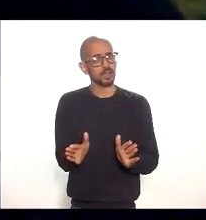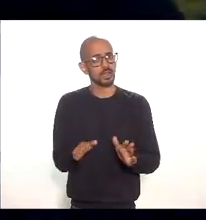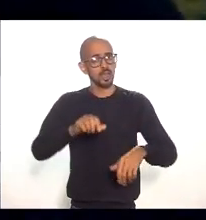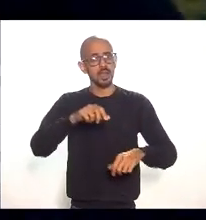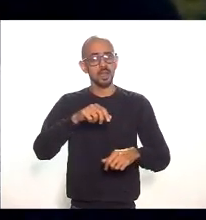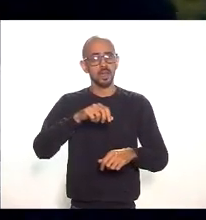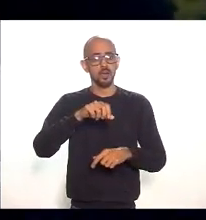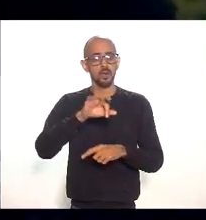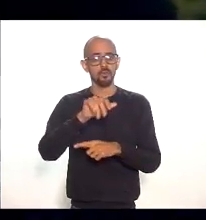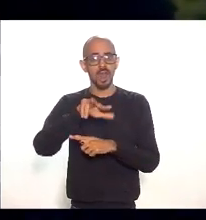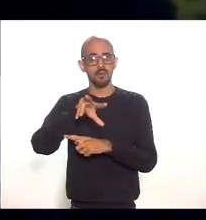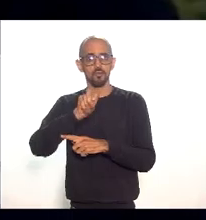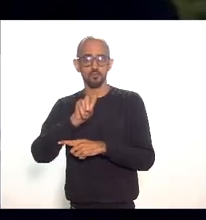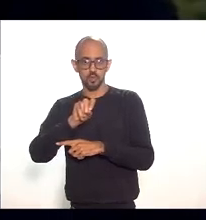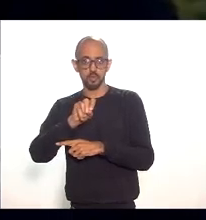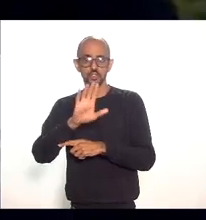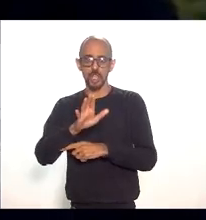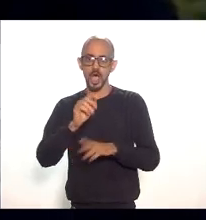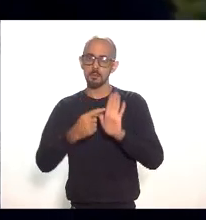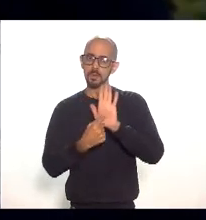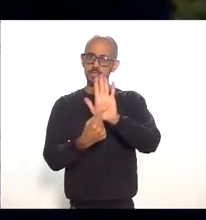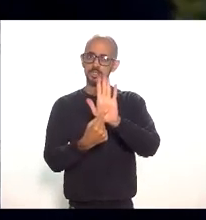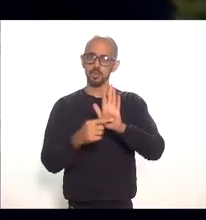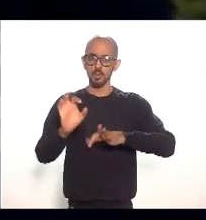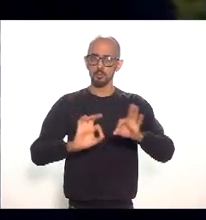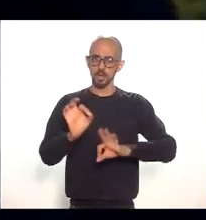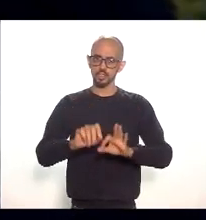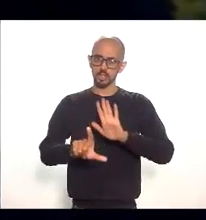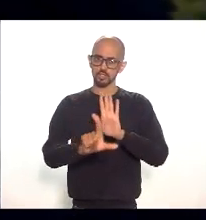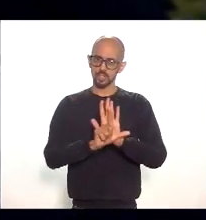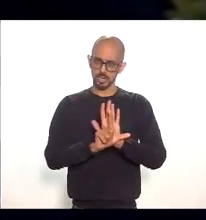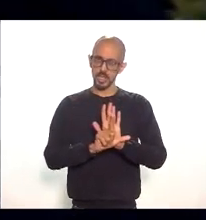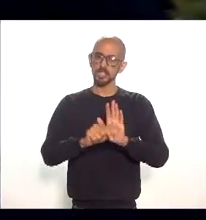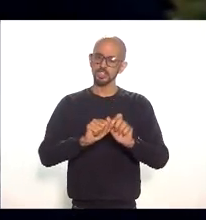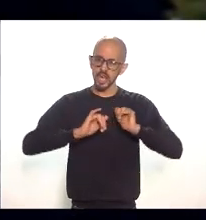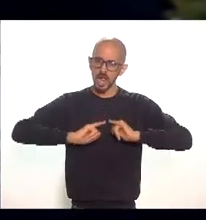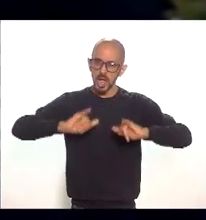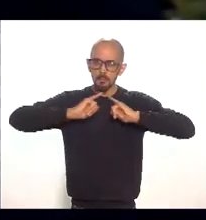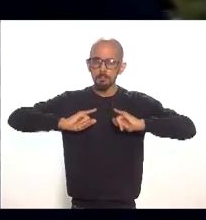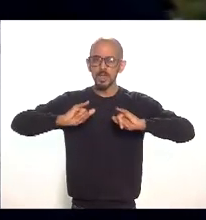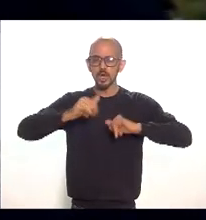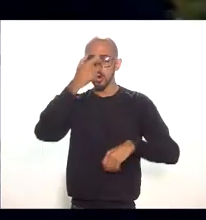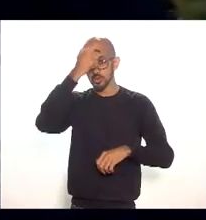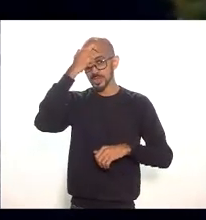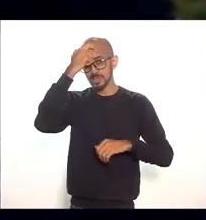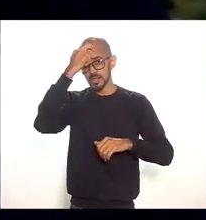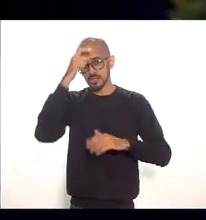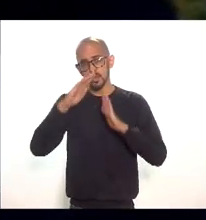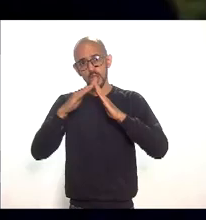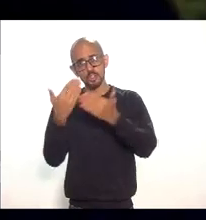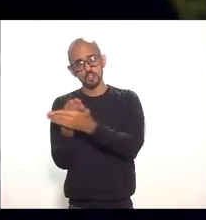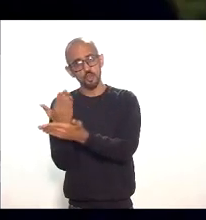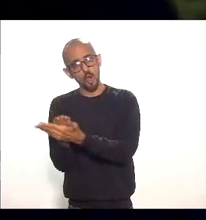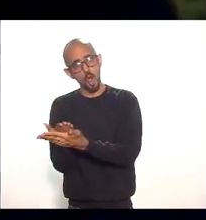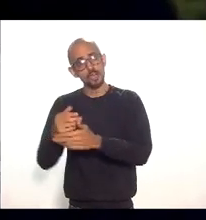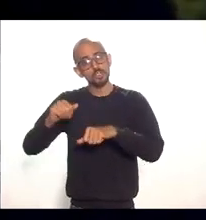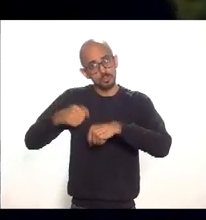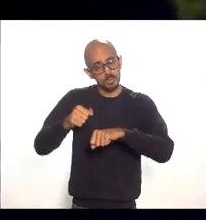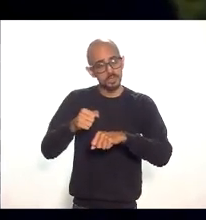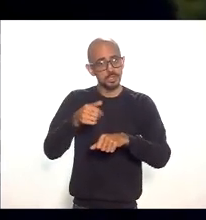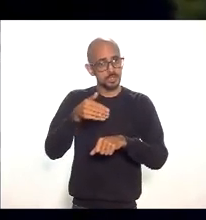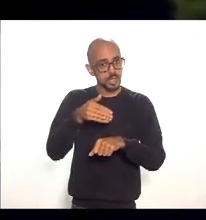lei muito bom, por sinal, né, que promove realmente campanha de conscientização por dentro das escolas. A gente precisa fazer pequenas